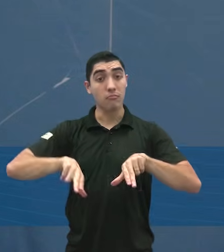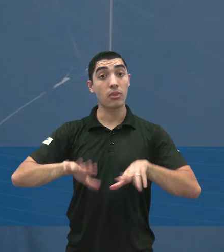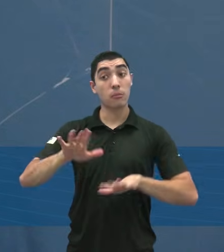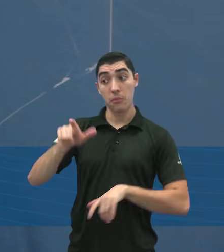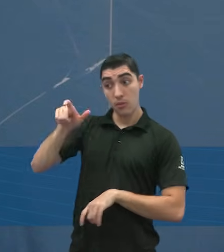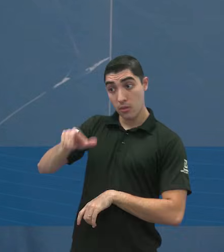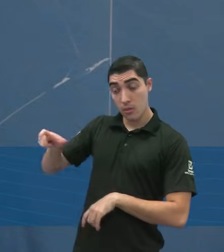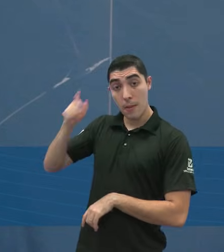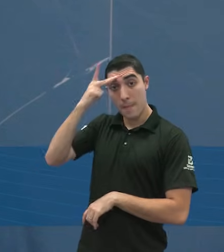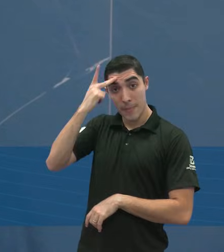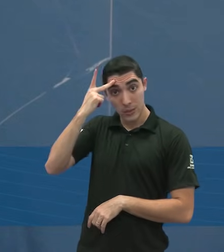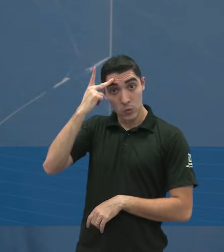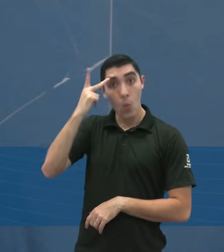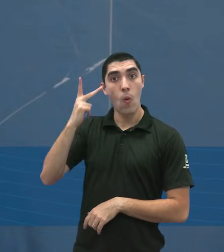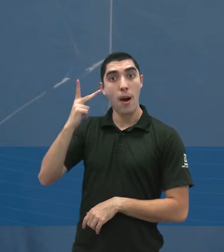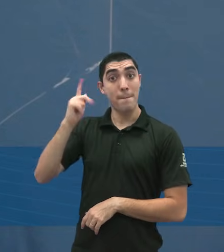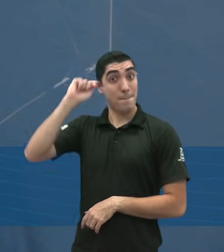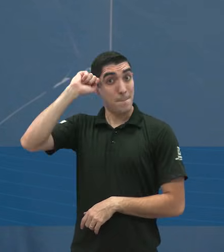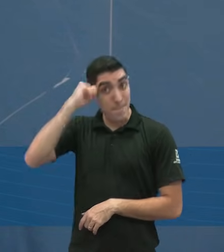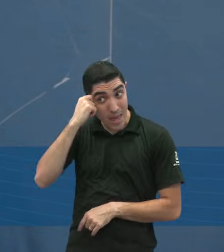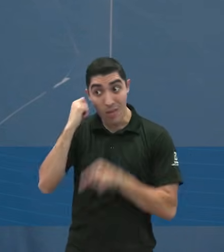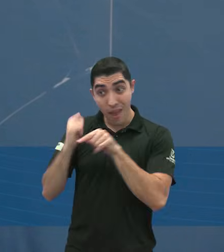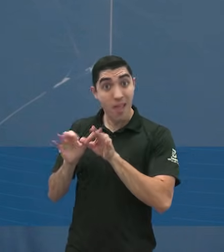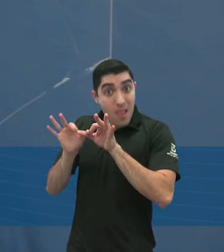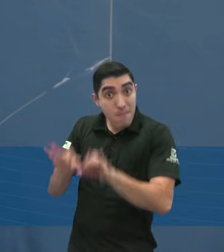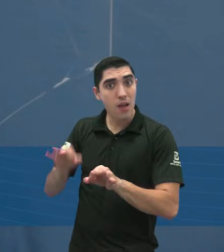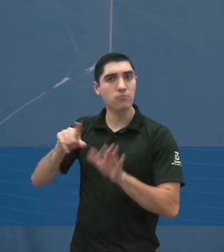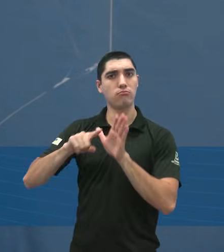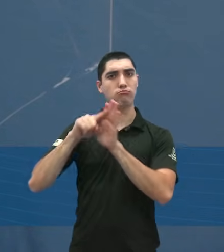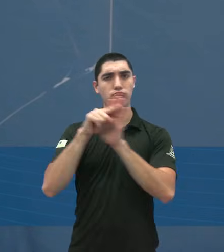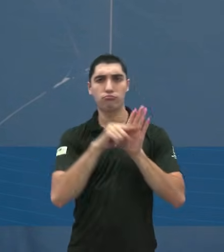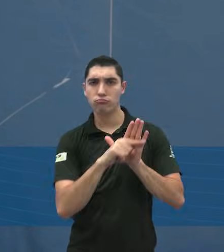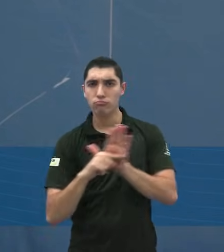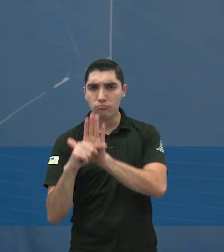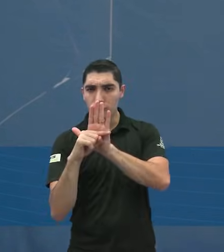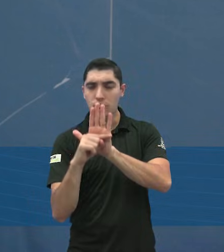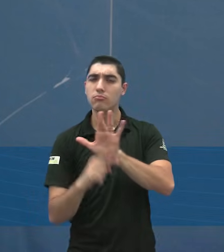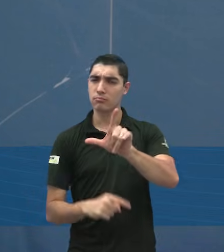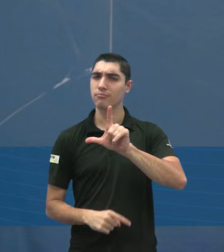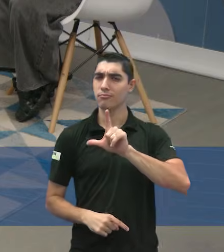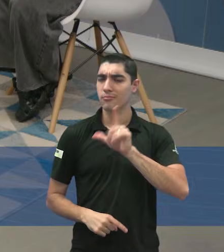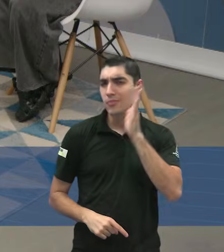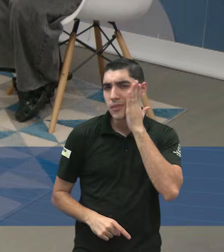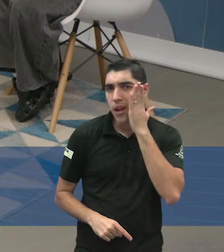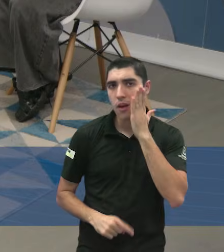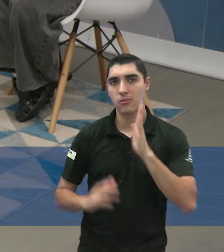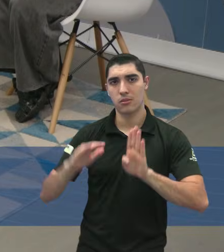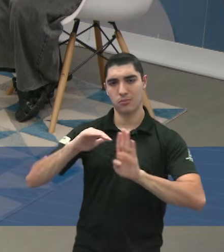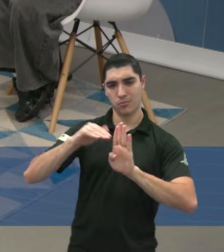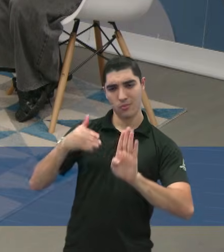por pesquisadores negros, né? A gente sabe que tem um outro